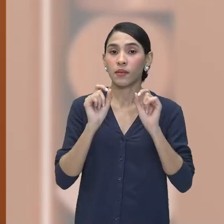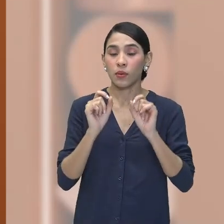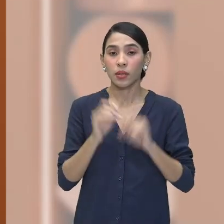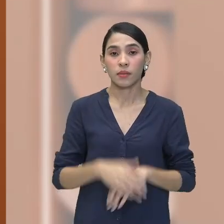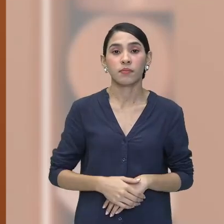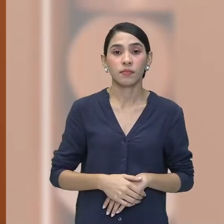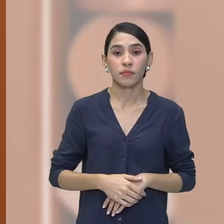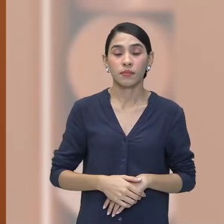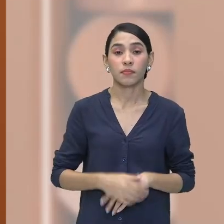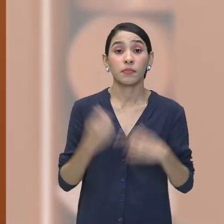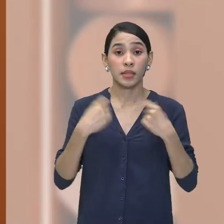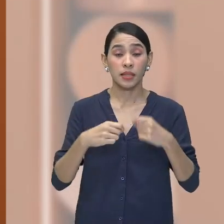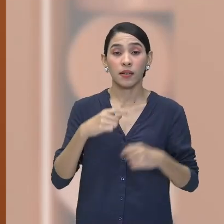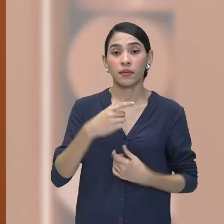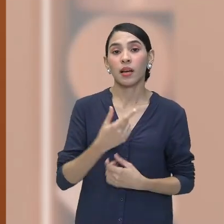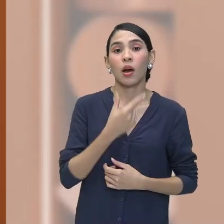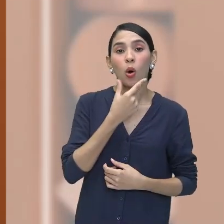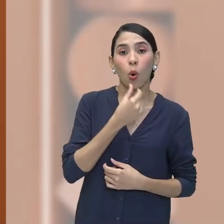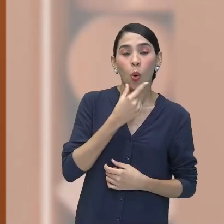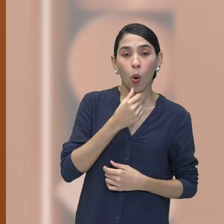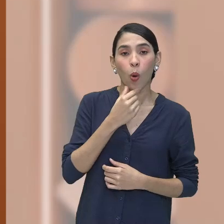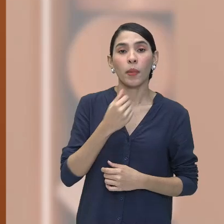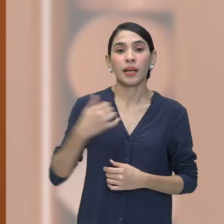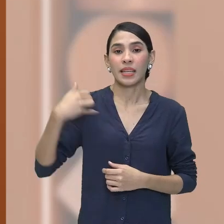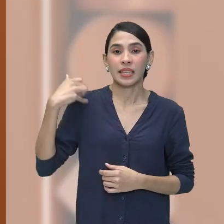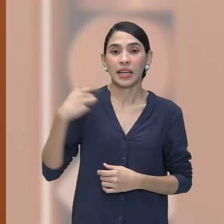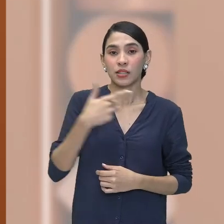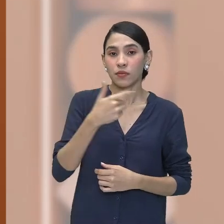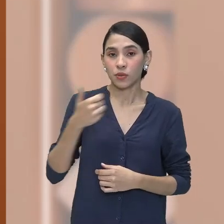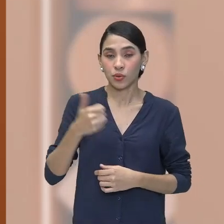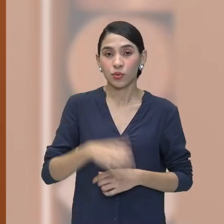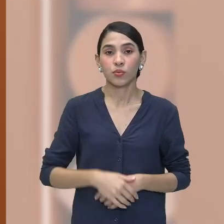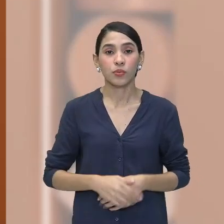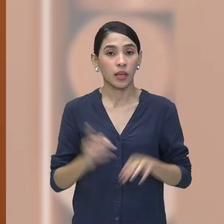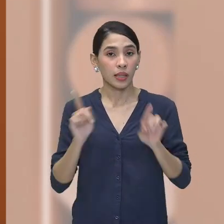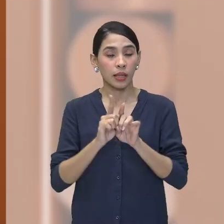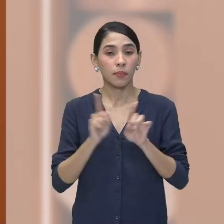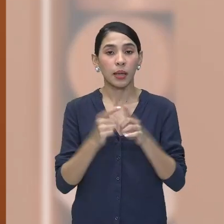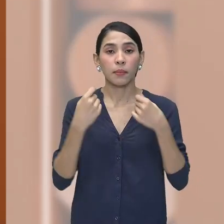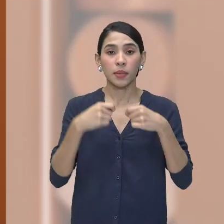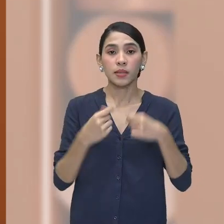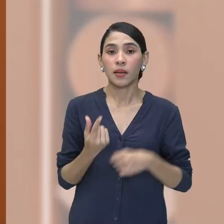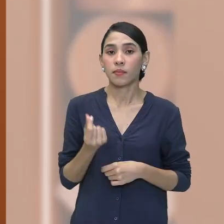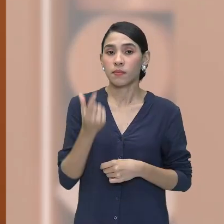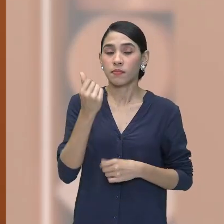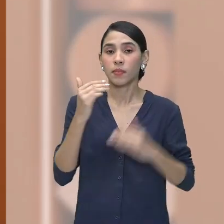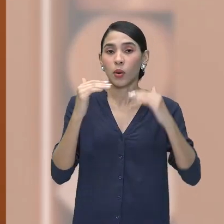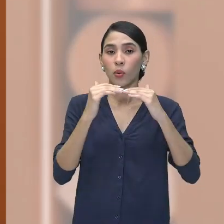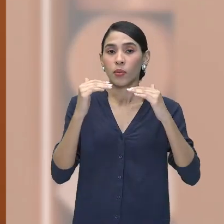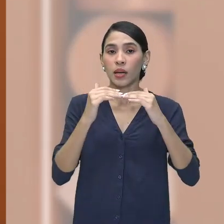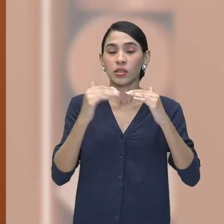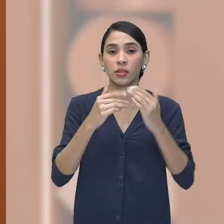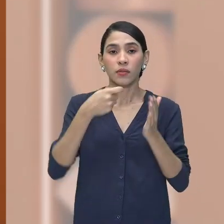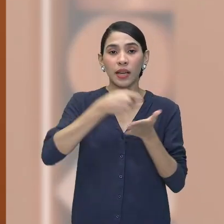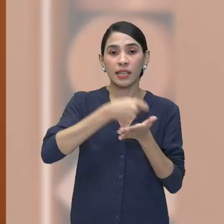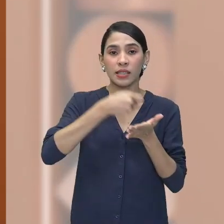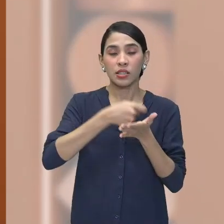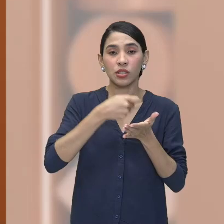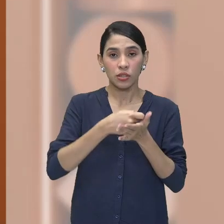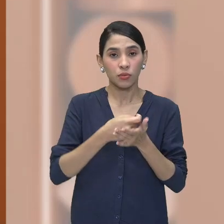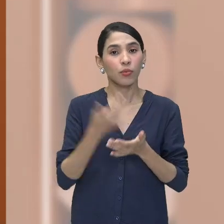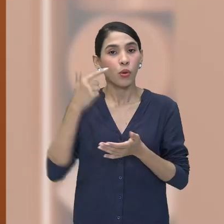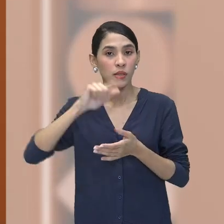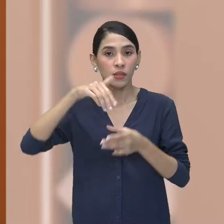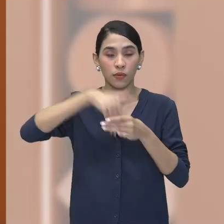homem, tá? Acima de 21 anos e ter uma renda compatível com o que era exigido para que ele pudesse ter o